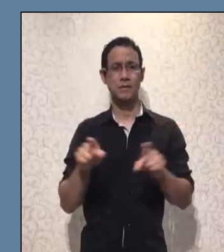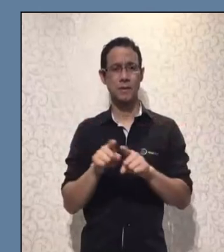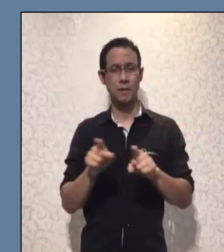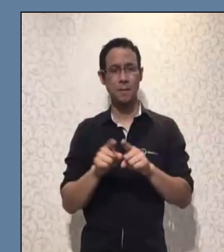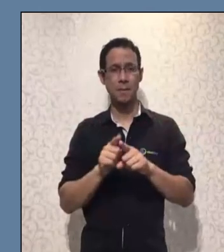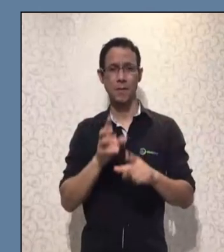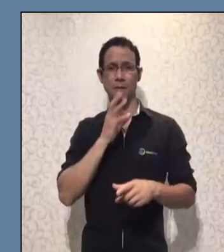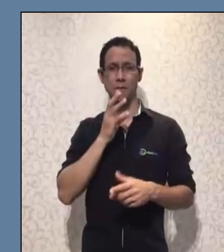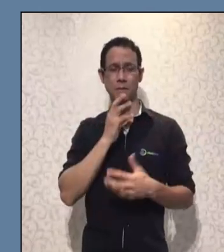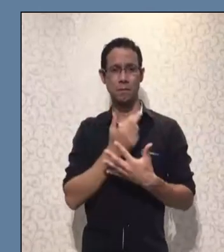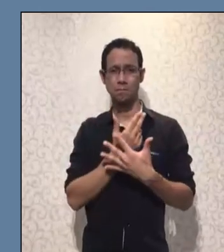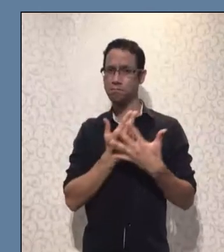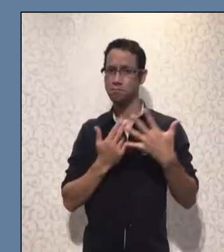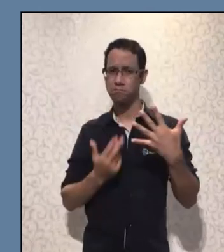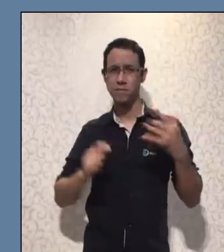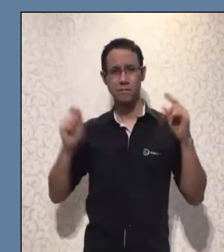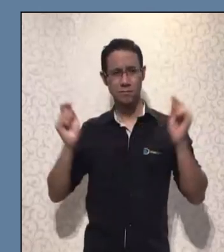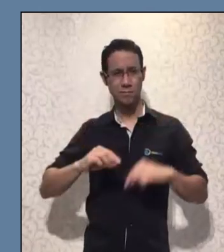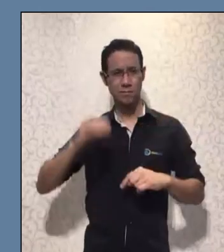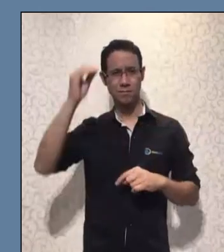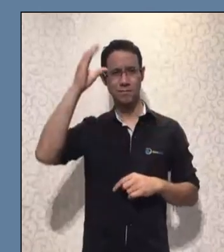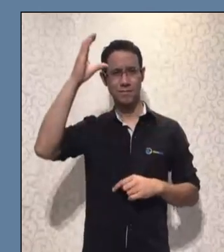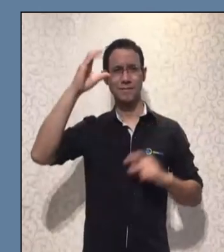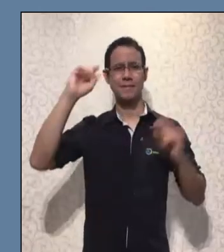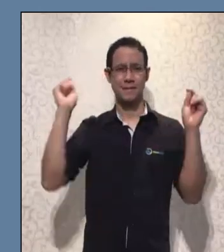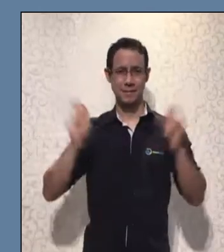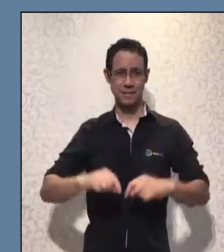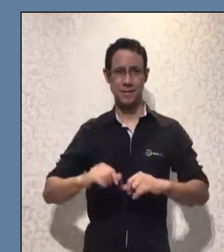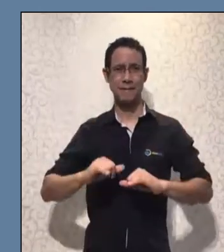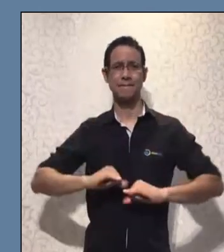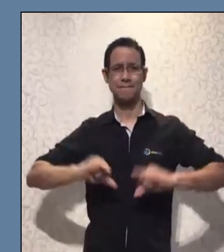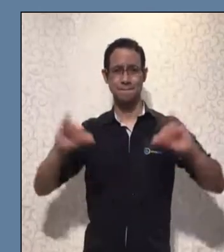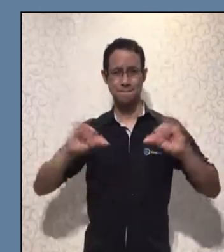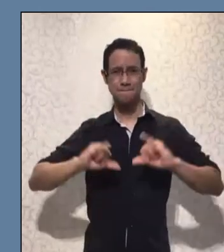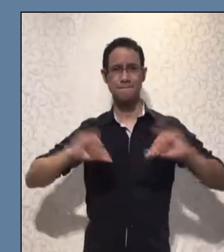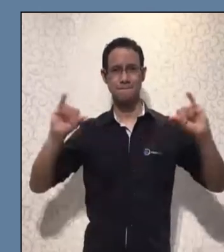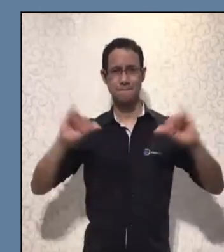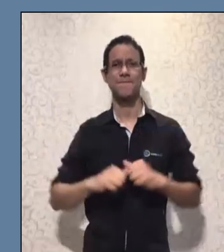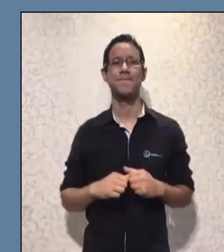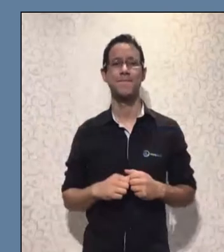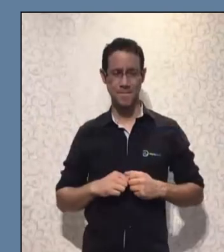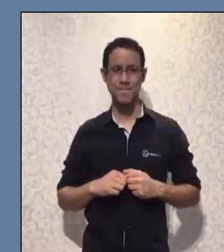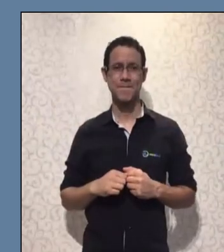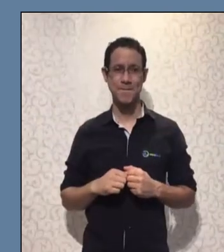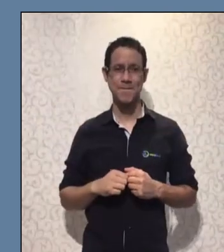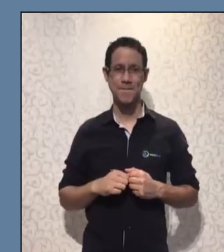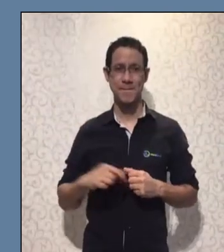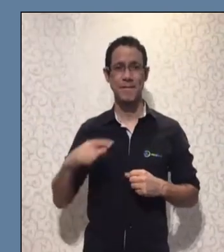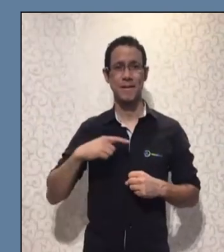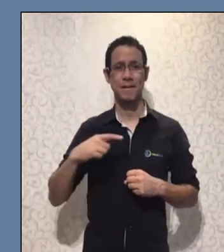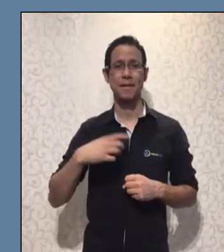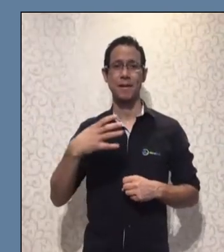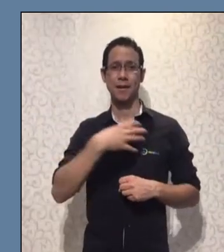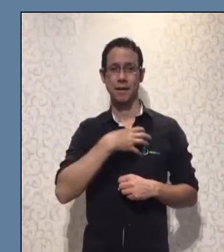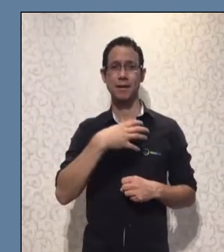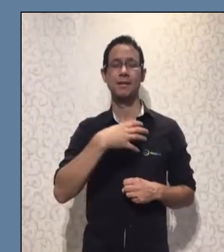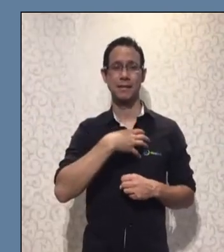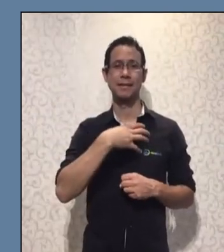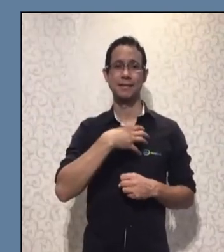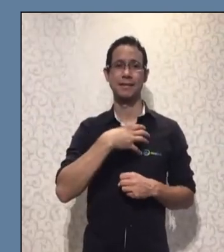em torno deles, né? Eu acho que isso, arriscaria dizer que é uma característica de